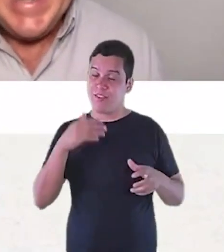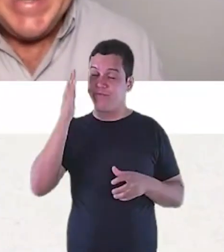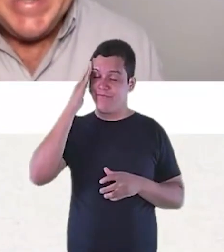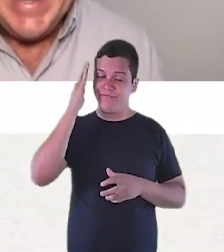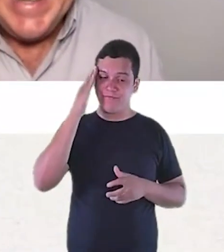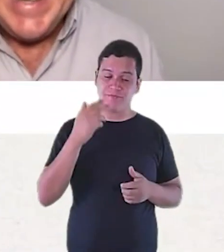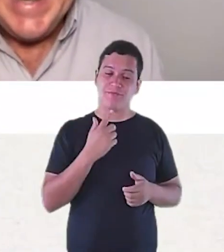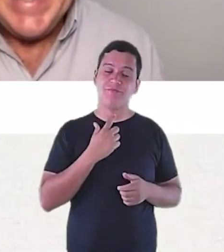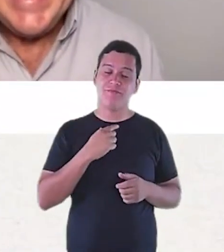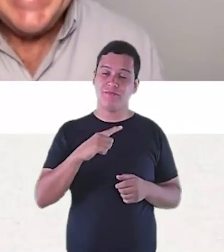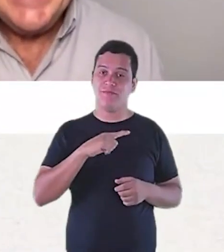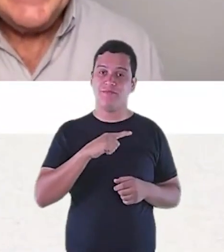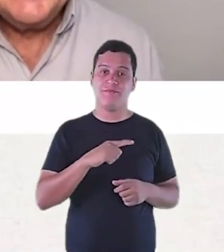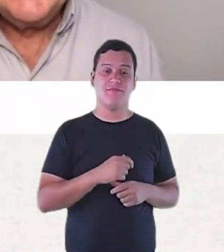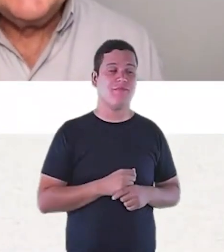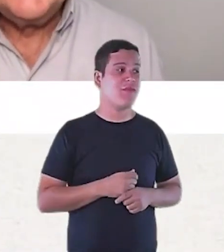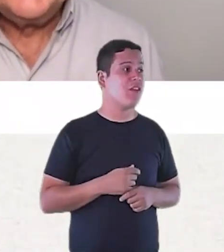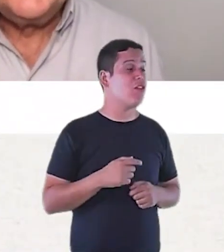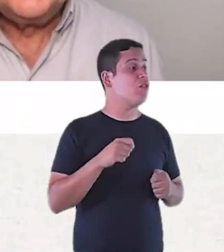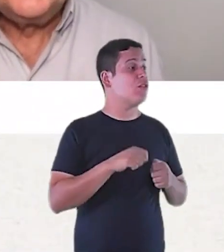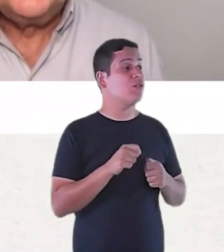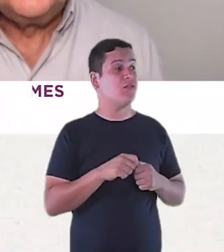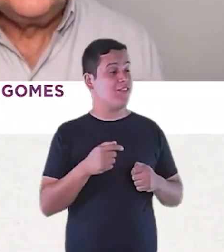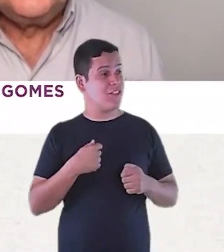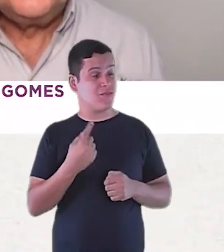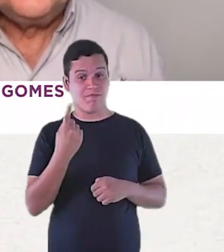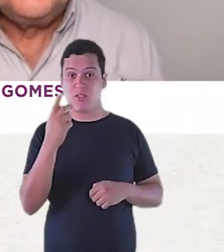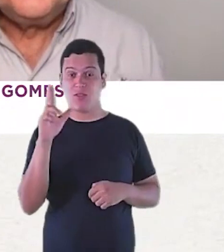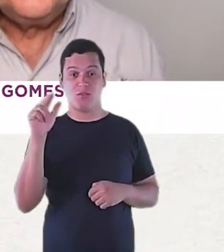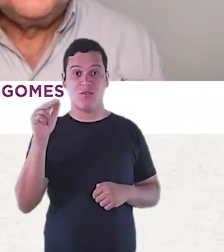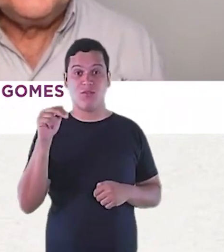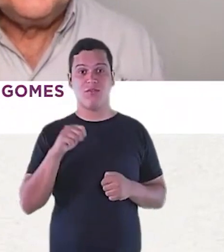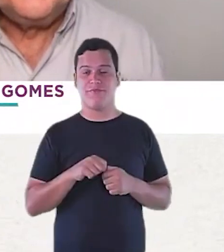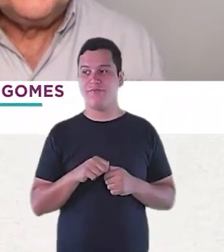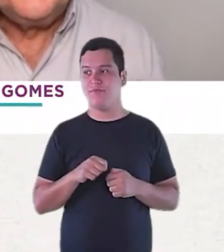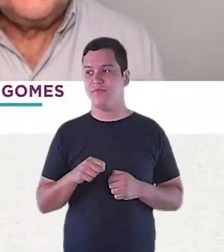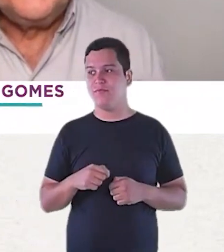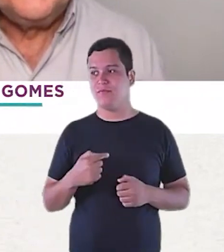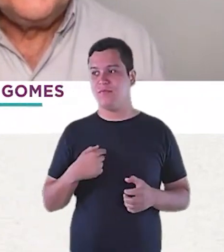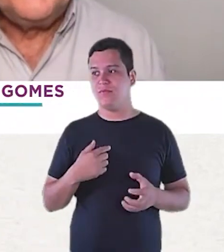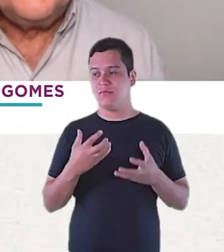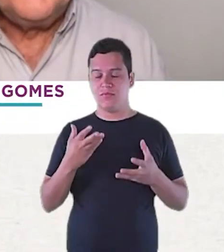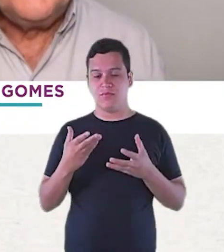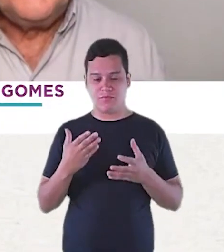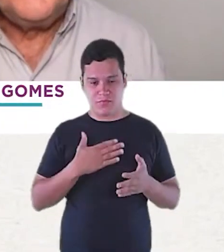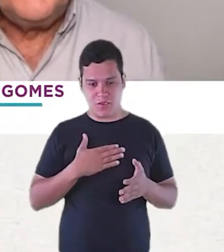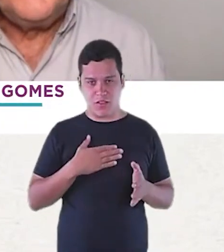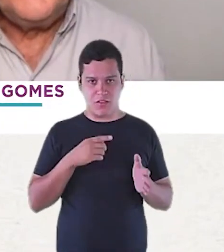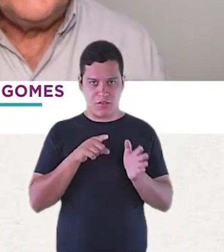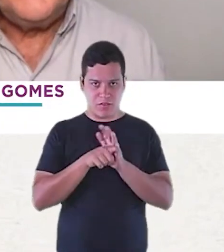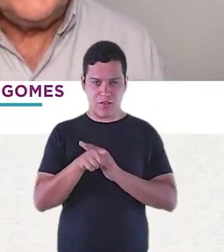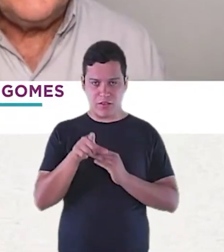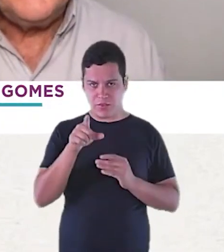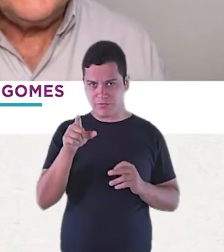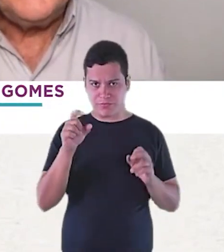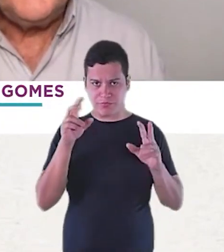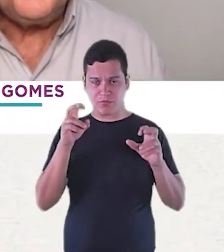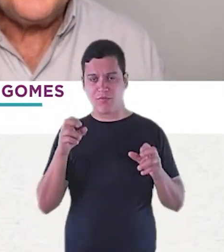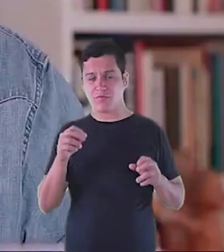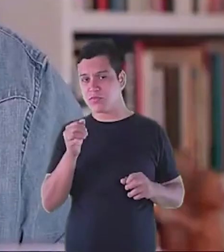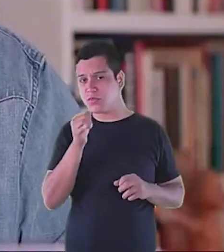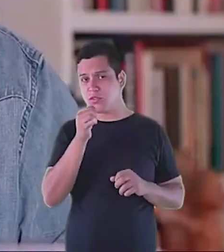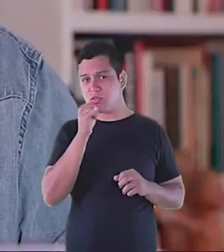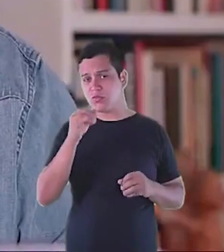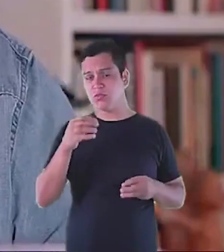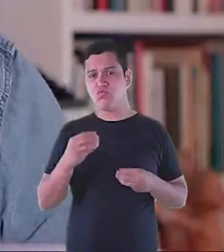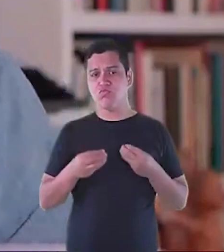Gente, eu vou fazer uma coisa que eu nunca fiz. É o seguinte, aí eu quero que a minha pergunta vai na questão do estilo.